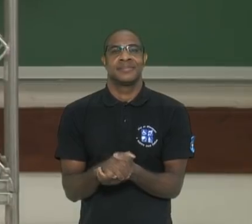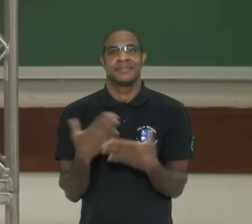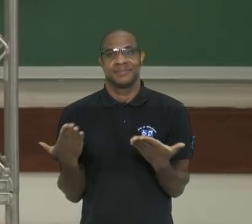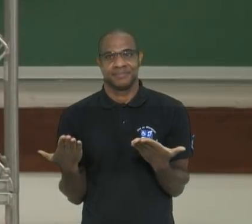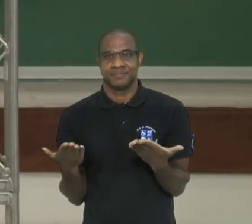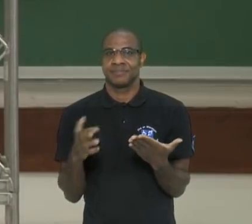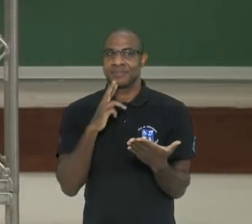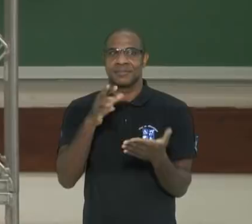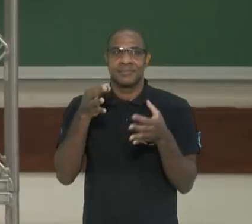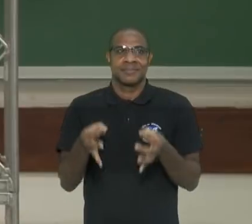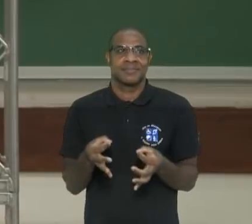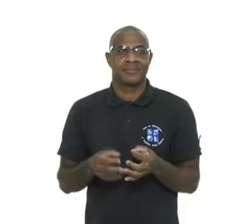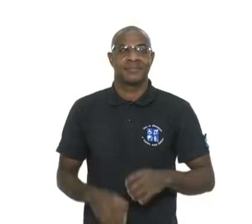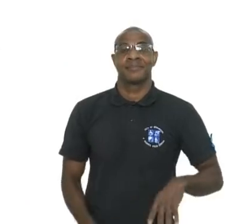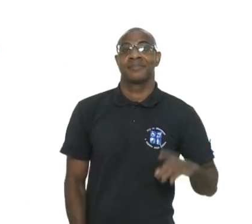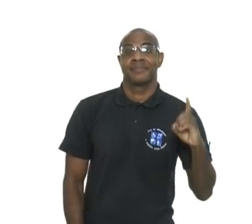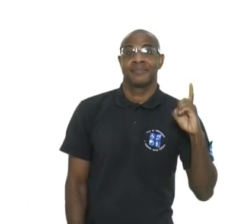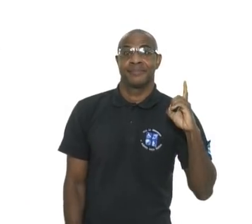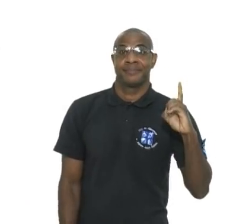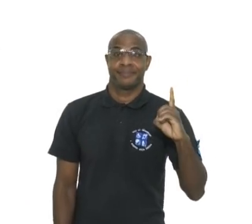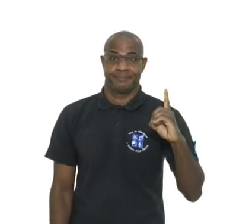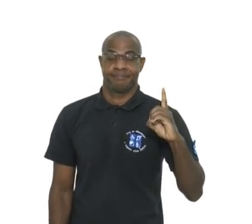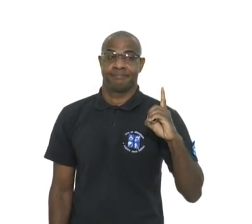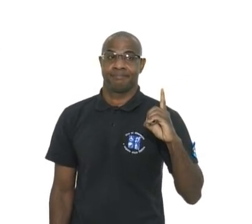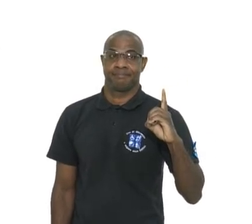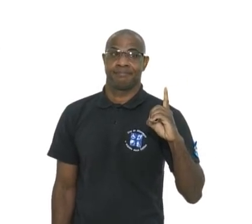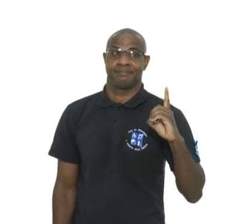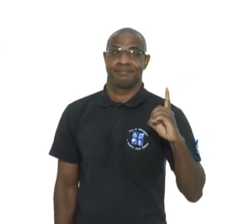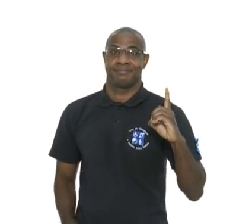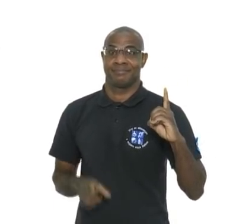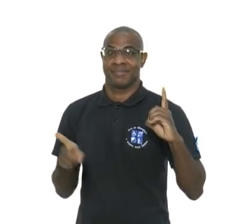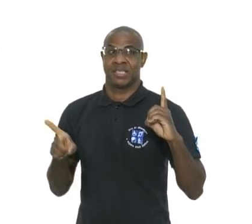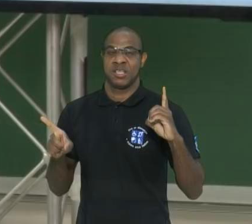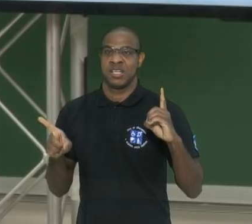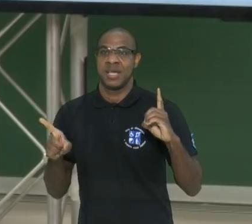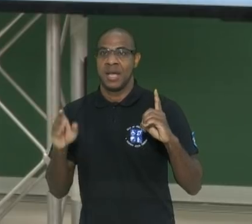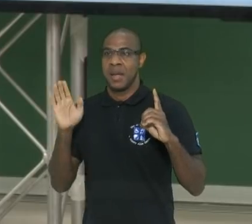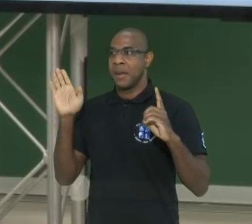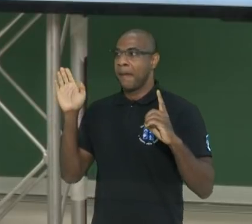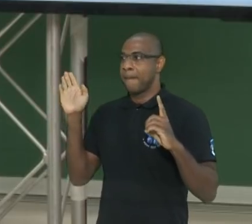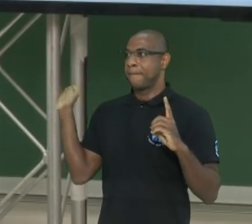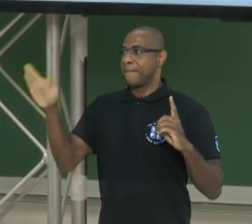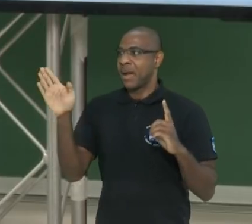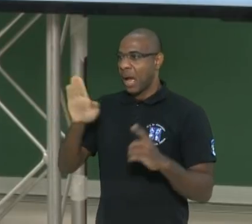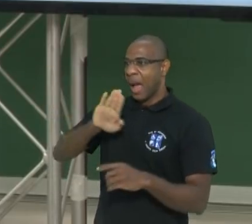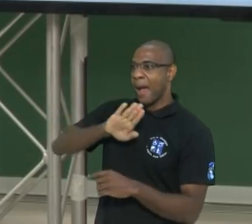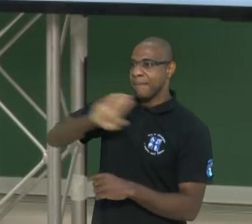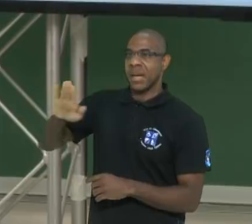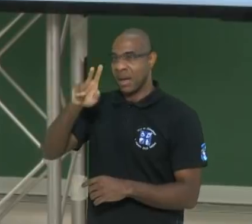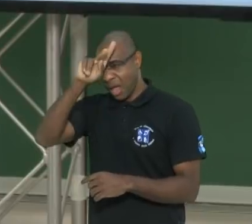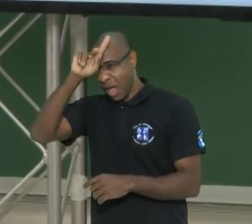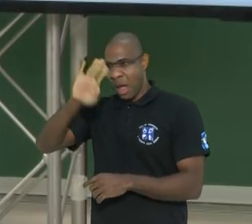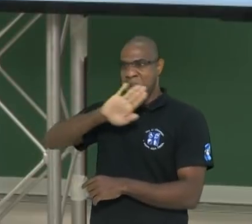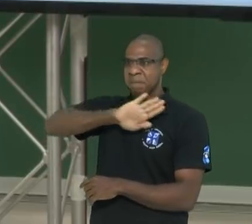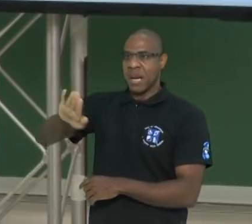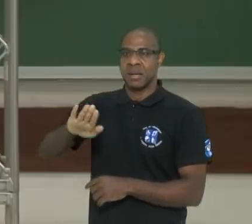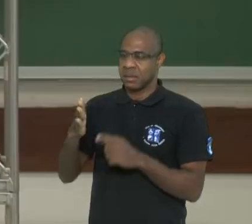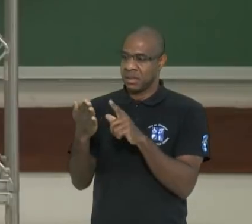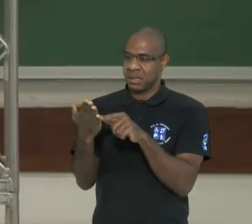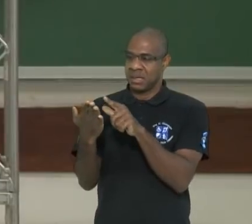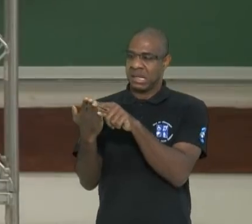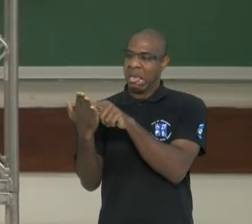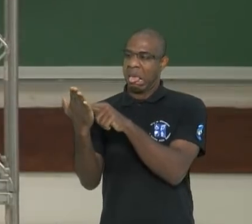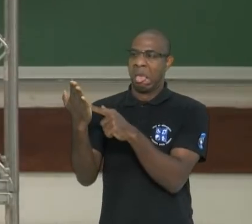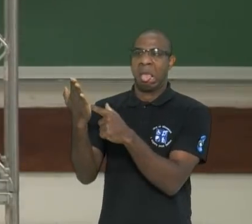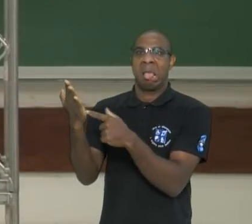Resposta correta, pessoal, letra D. Se você matar o barbeiro com a sua mão, você vai esmagar o bichinho. E aí você vai poder